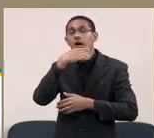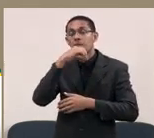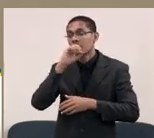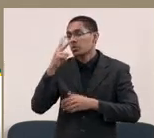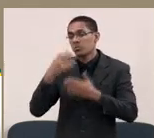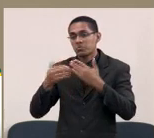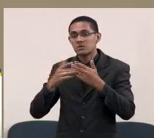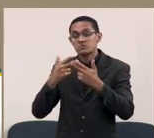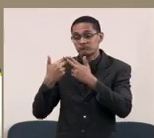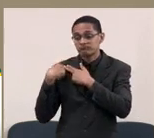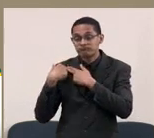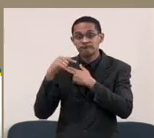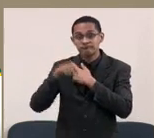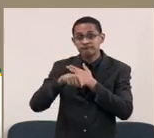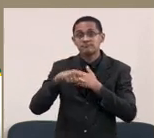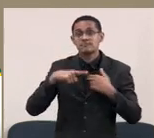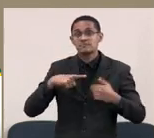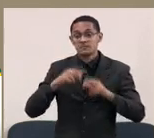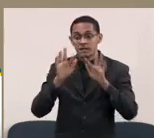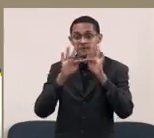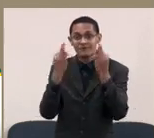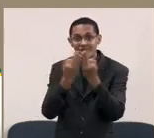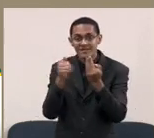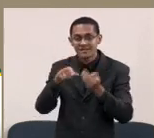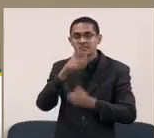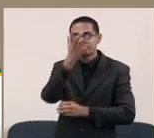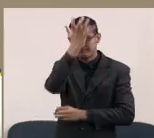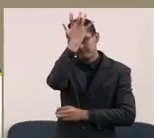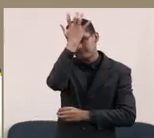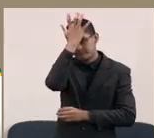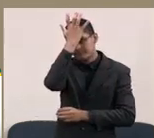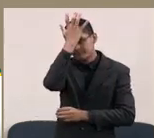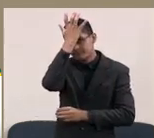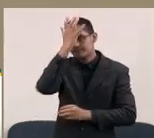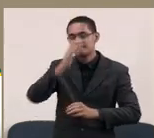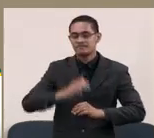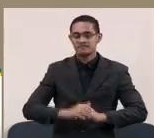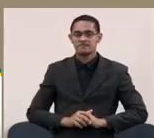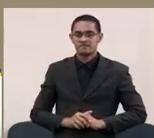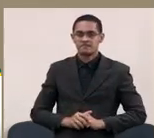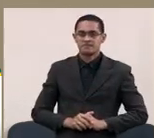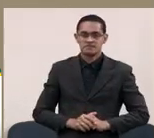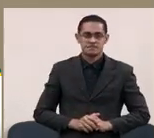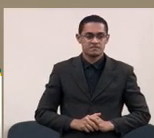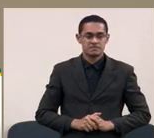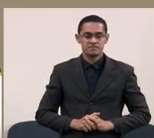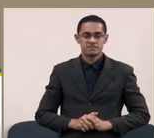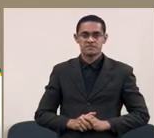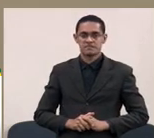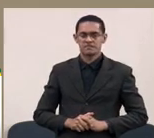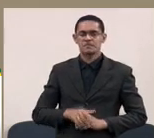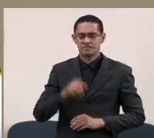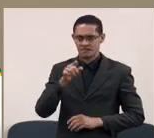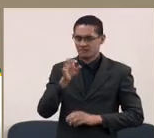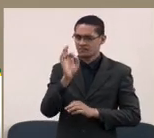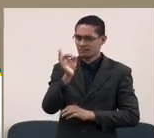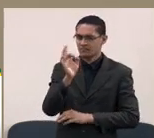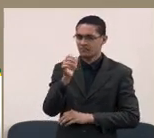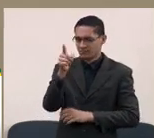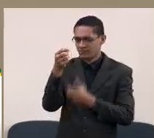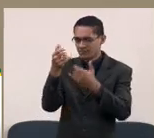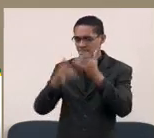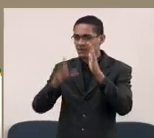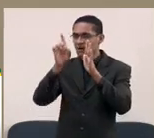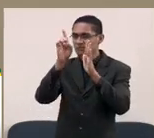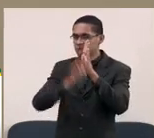pelas pessoas com esse tipo de transtorno. É a questão dos direitos, né? Essa já parte na questão dos direitos. Não, então,